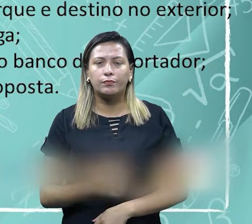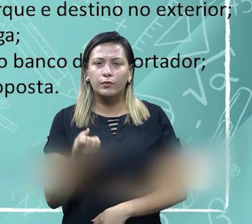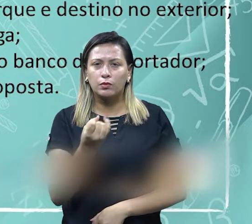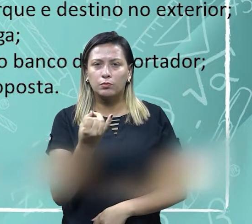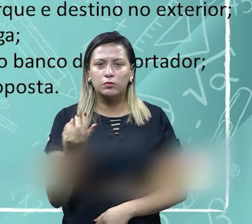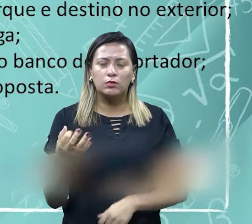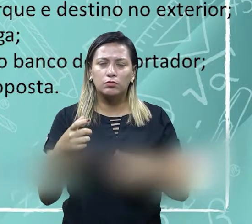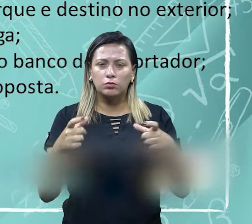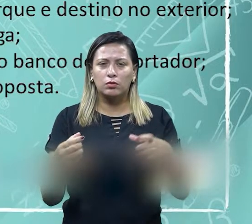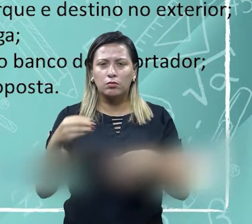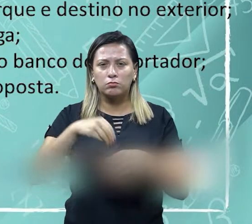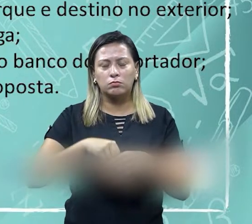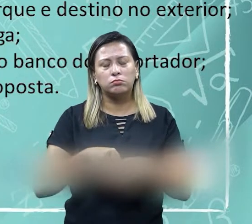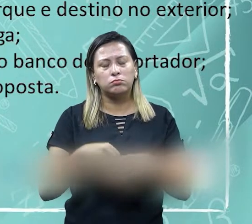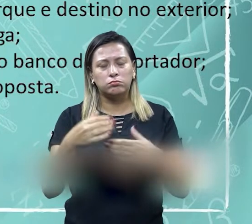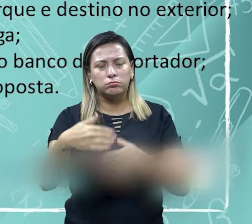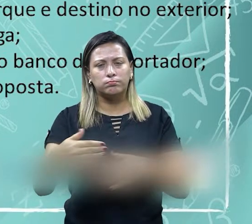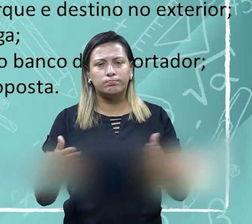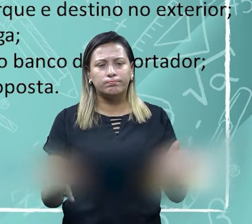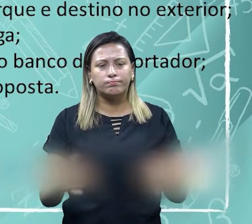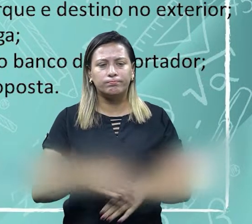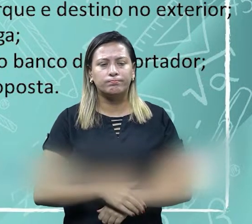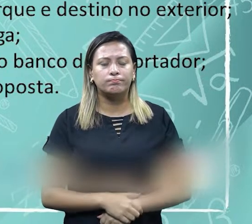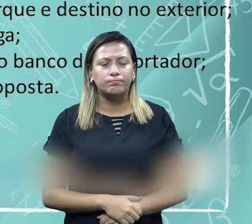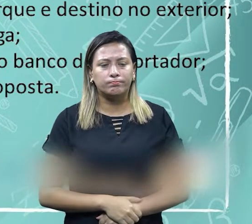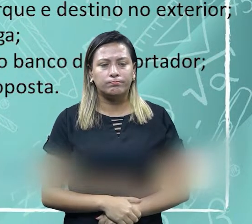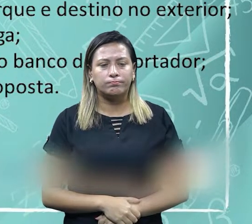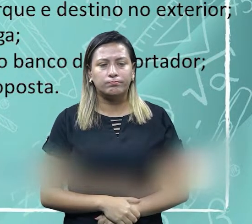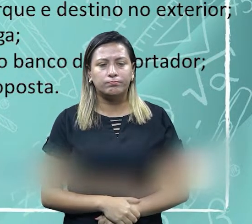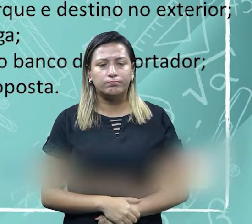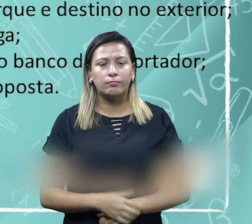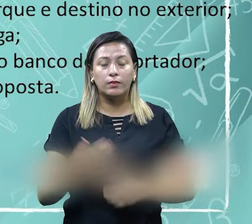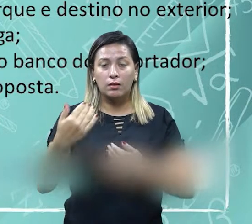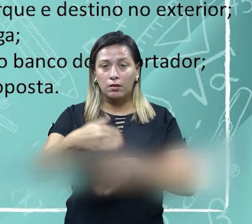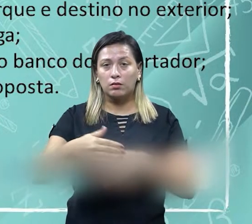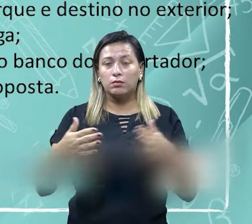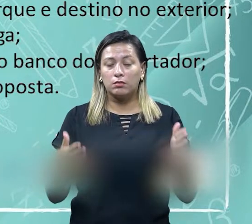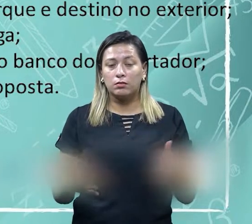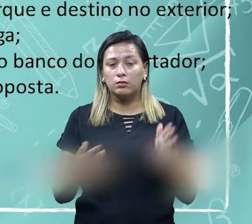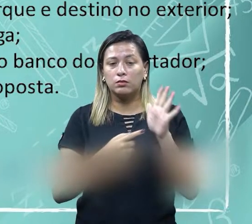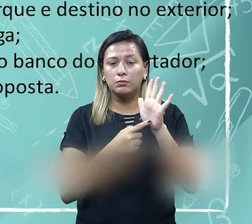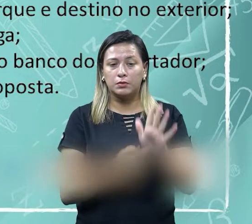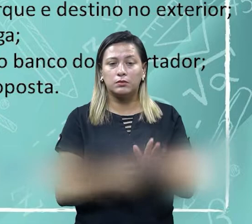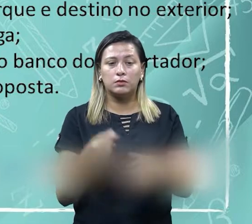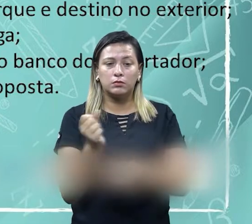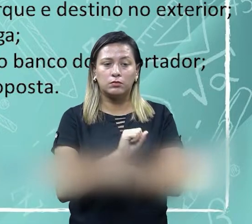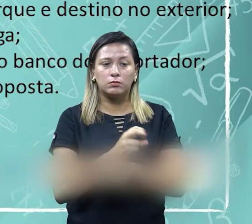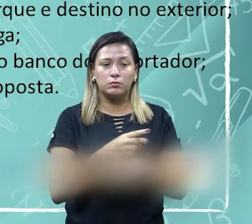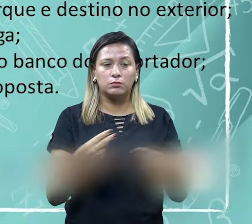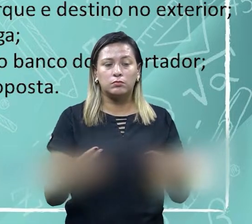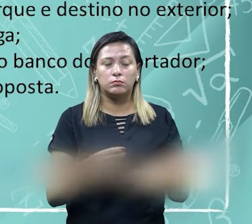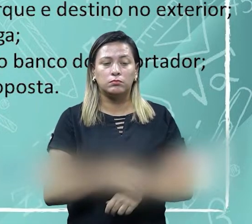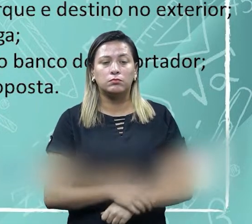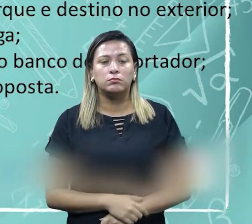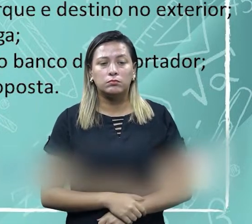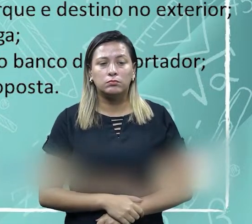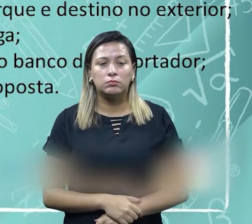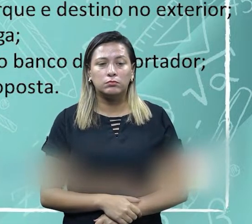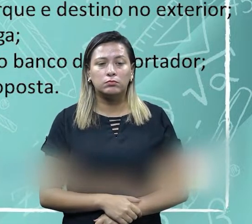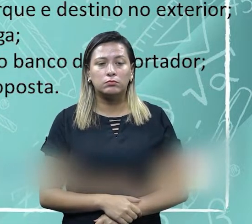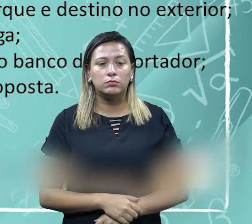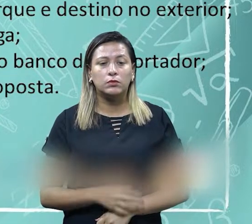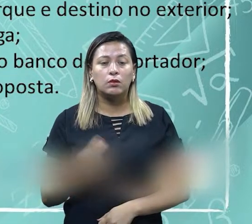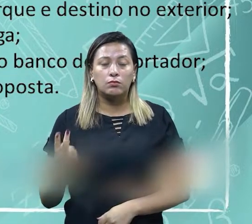de espaçamento, tá certo? Qual é o modelo, e está descrito. A embalagem, certo? E a apresentação do transporte, do volume, tá